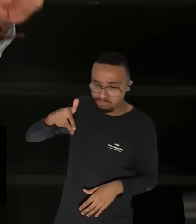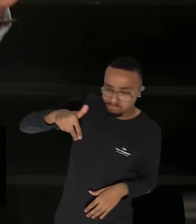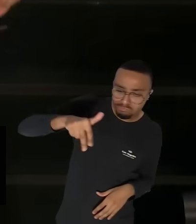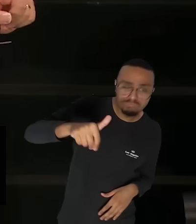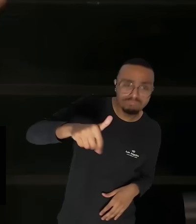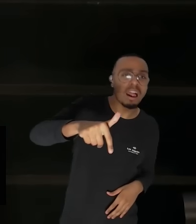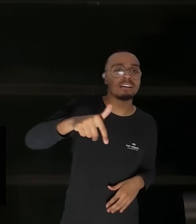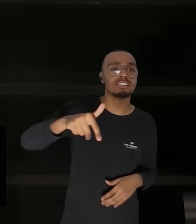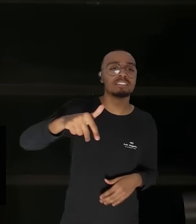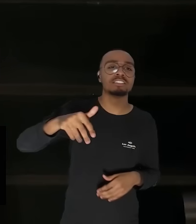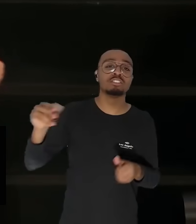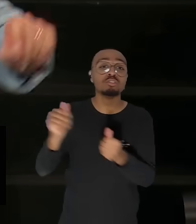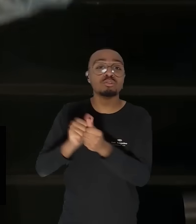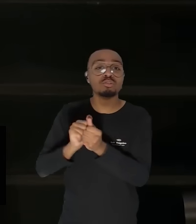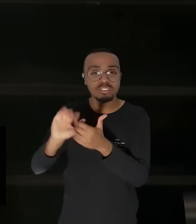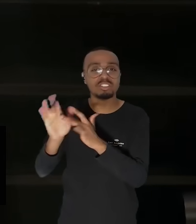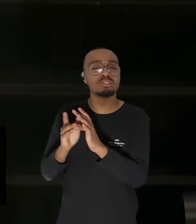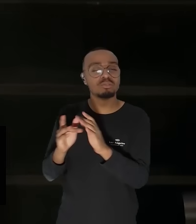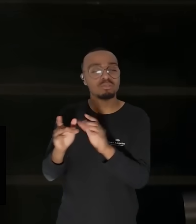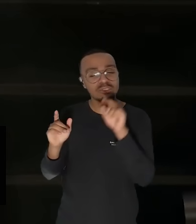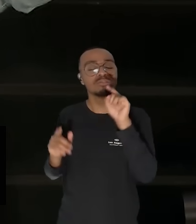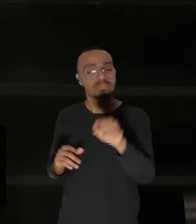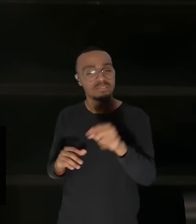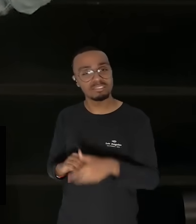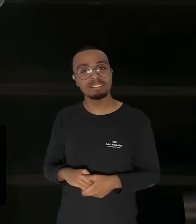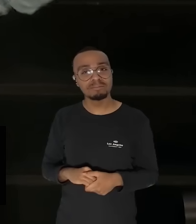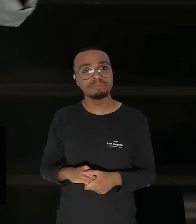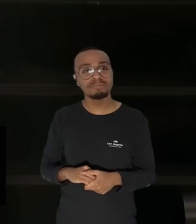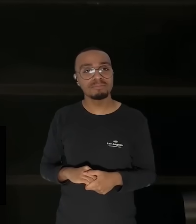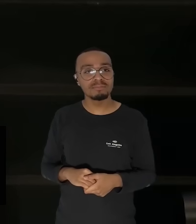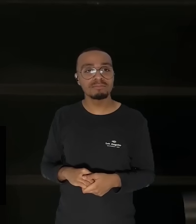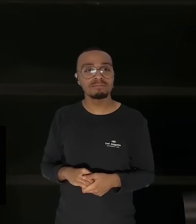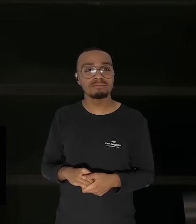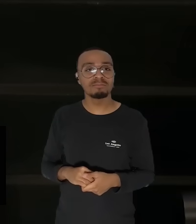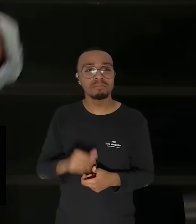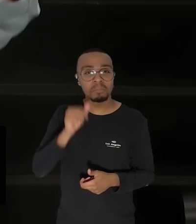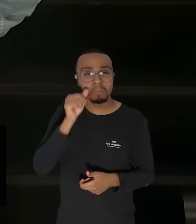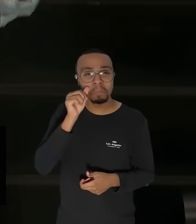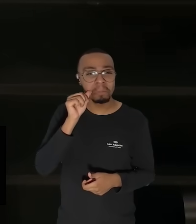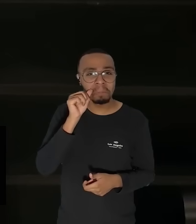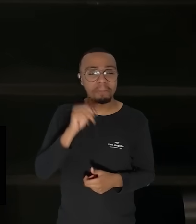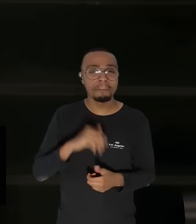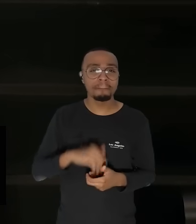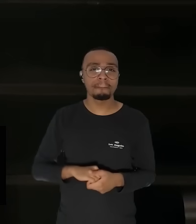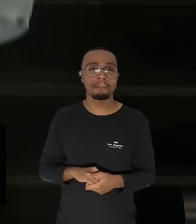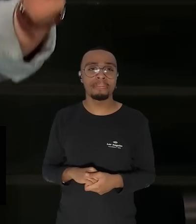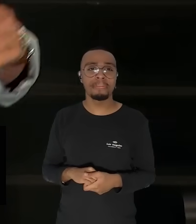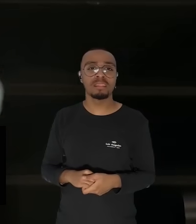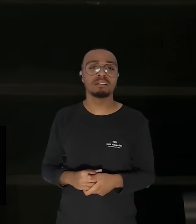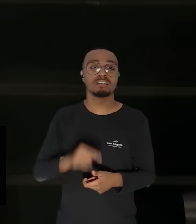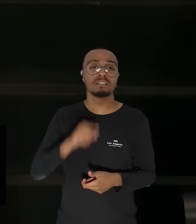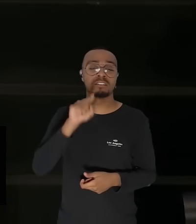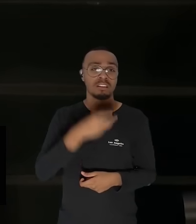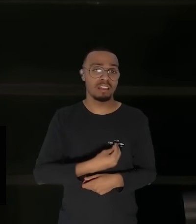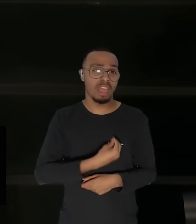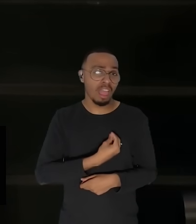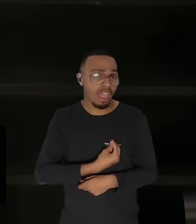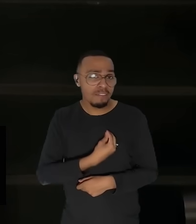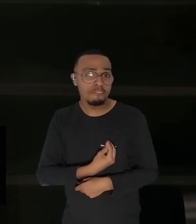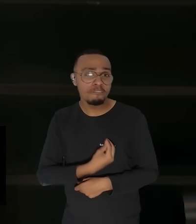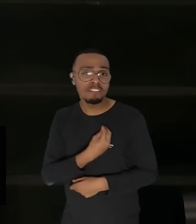você atravessar os rios, eles não o encobrirão. Quando você andar através do